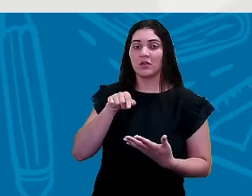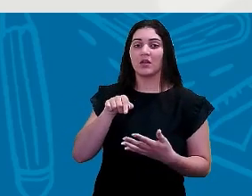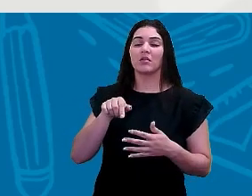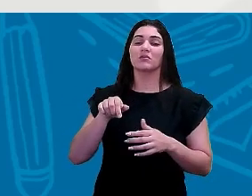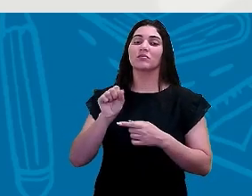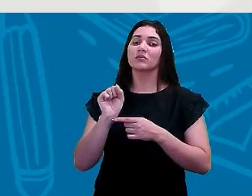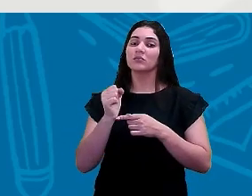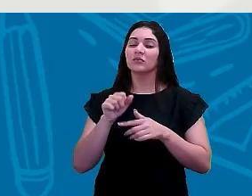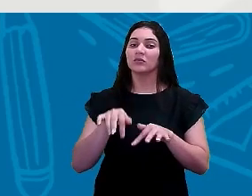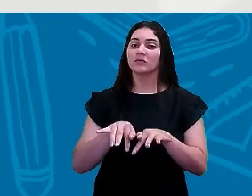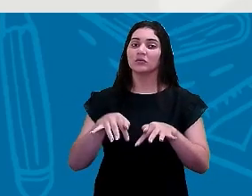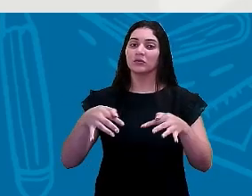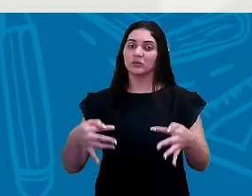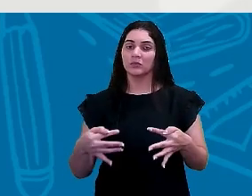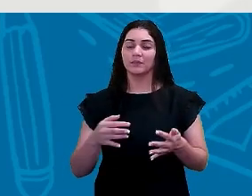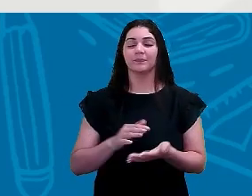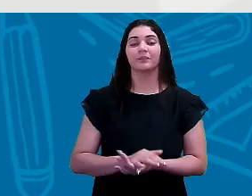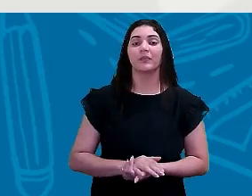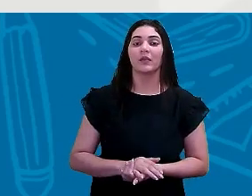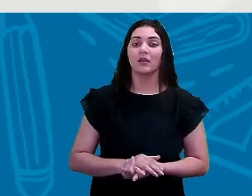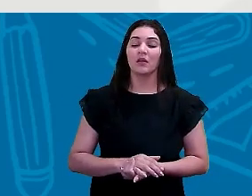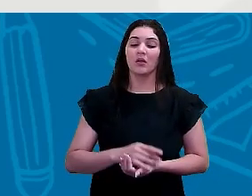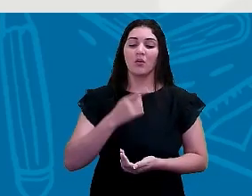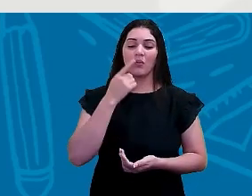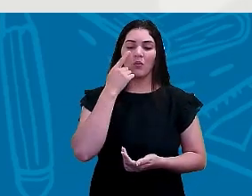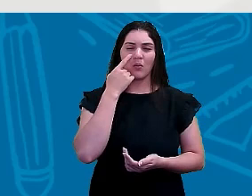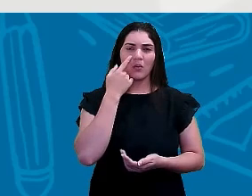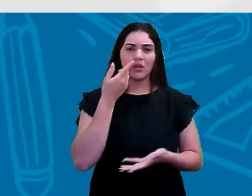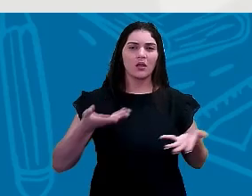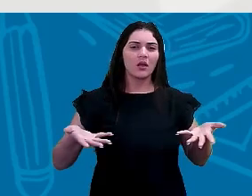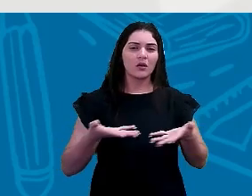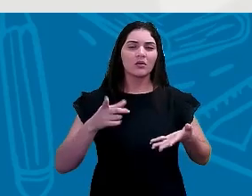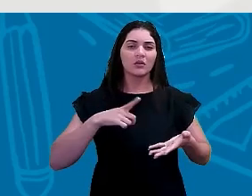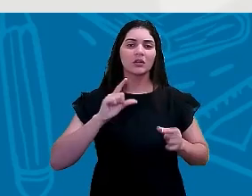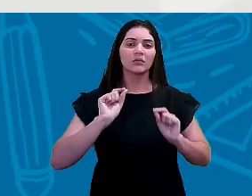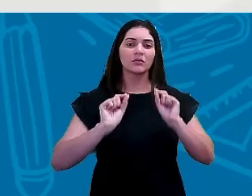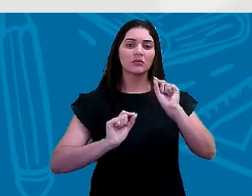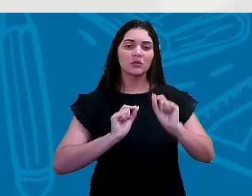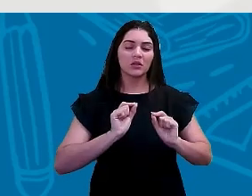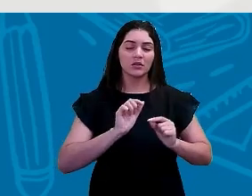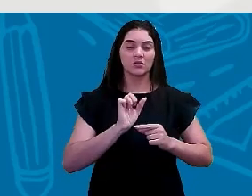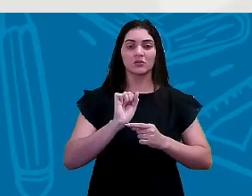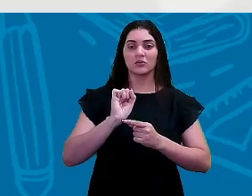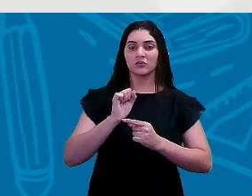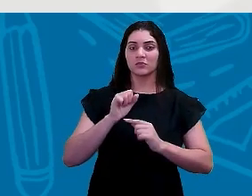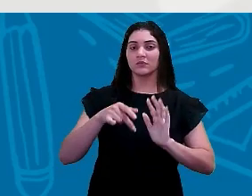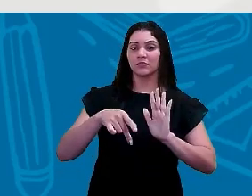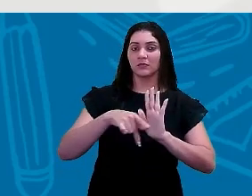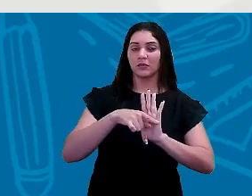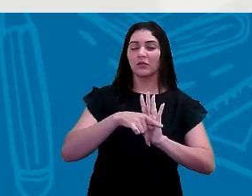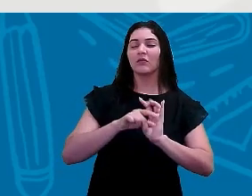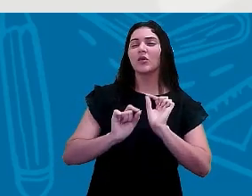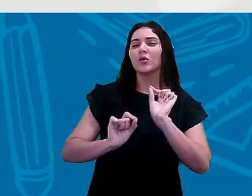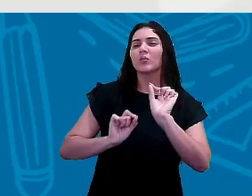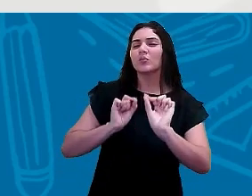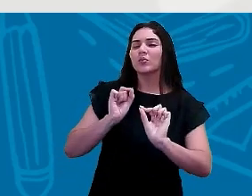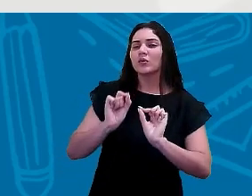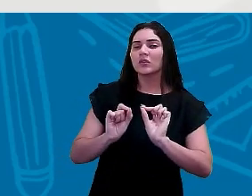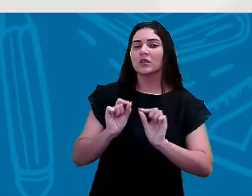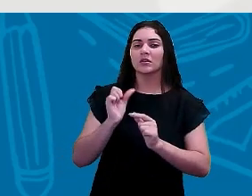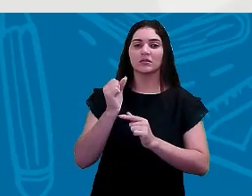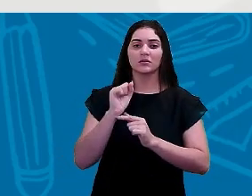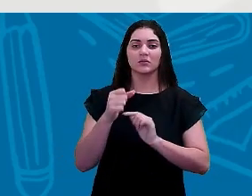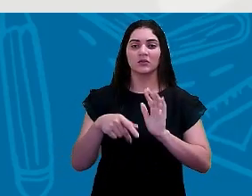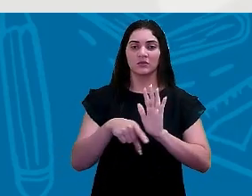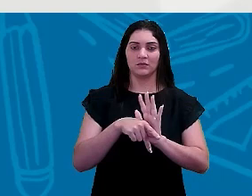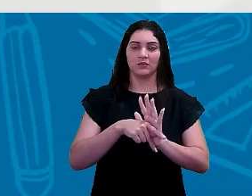substantivo comum. Aqui, ó, pessoal, já temos os substantivos próprios. O que seria substantivo